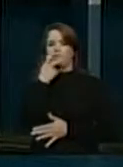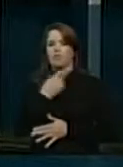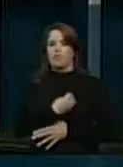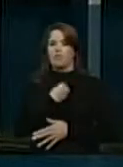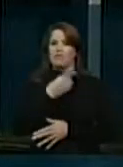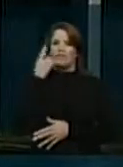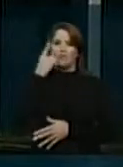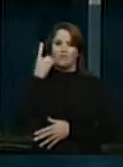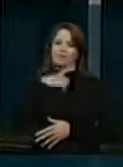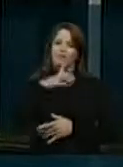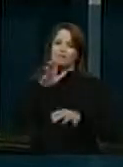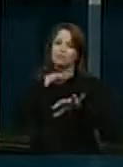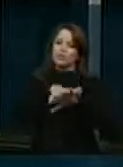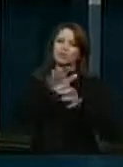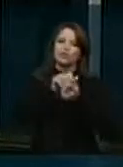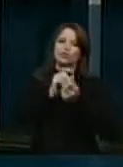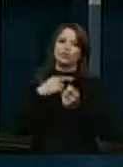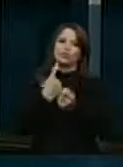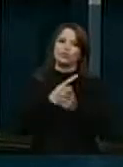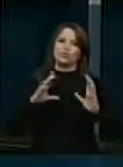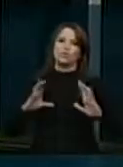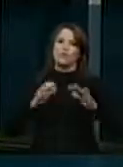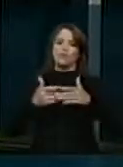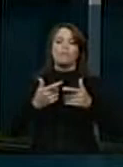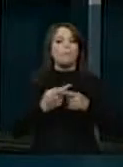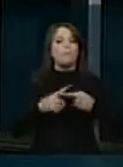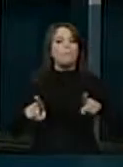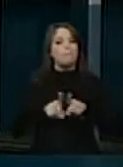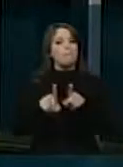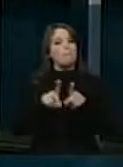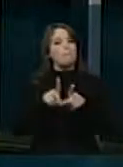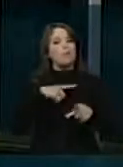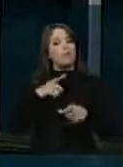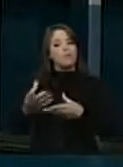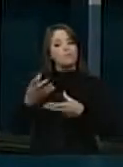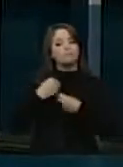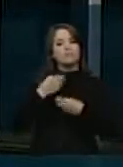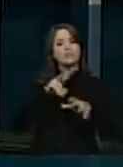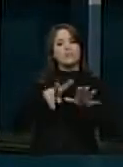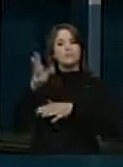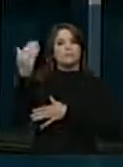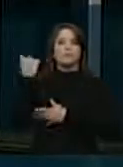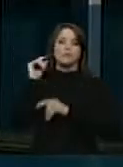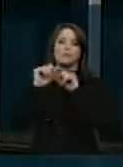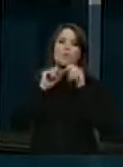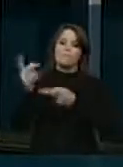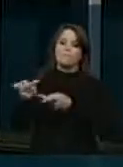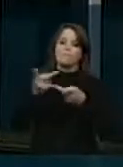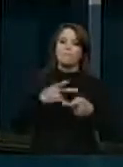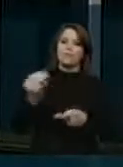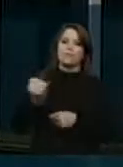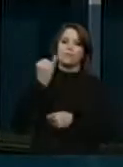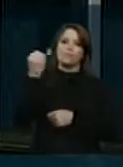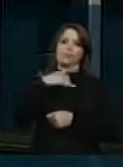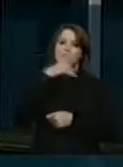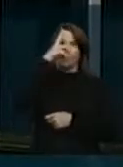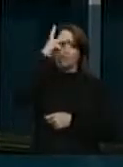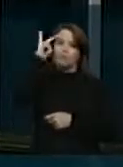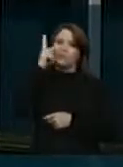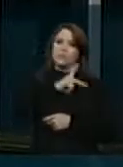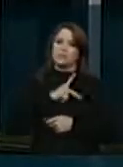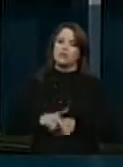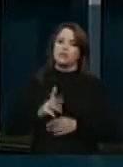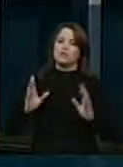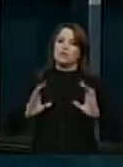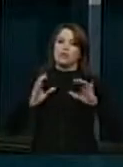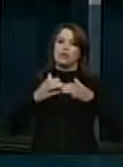aqui também, que integra a nossa comissão. E, por outro lado, eu recebi também, semana passada, uma visita importante do colega presidente